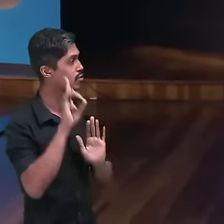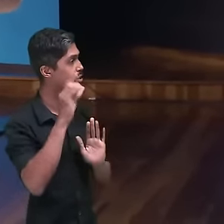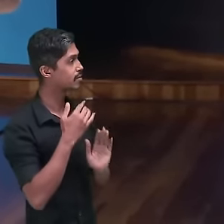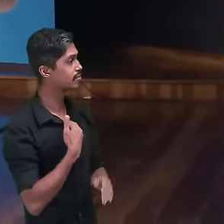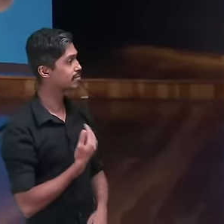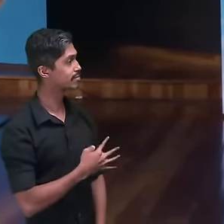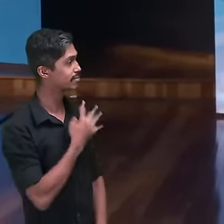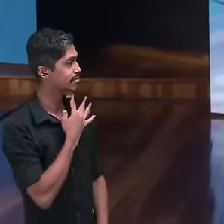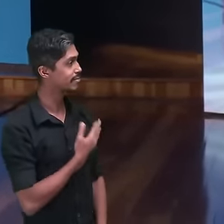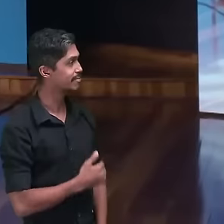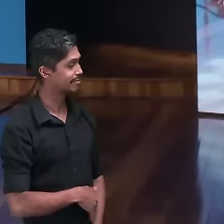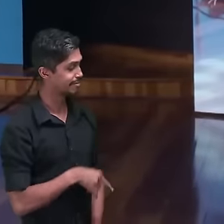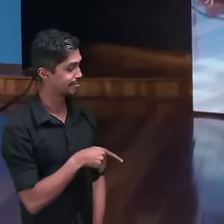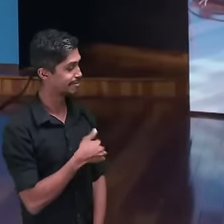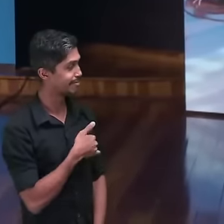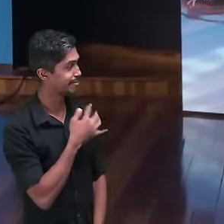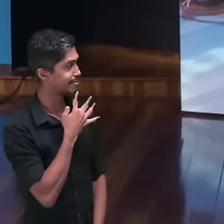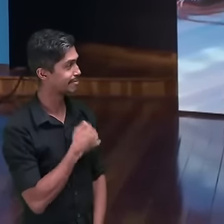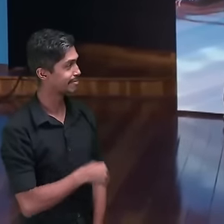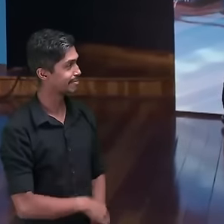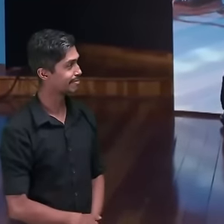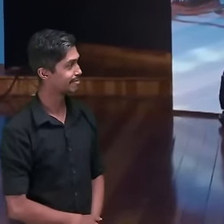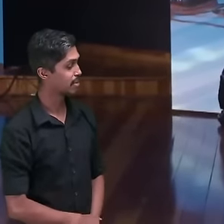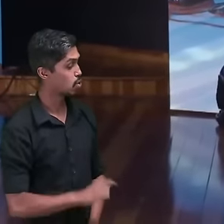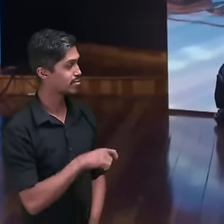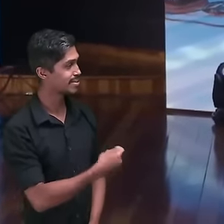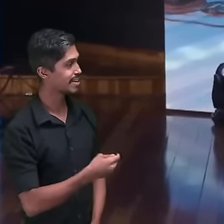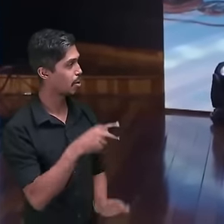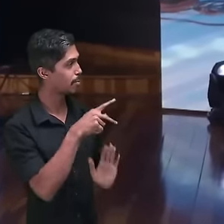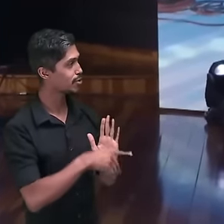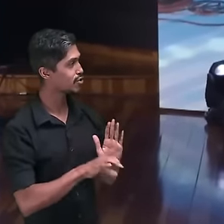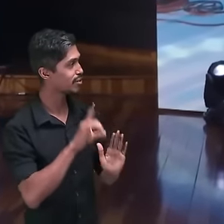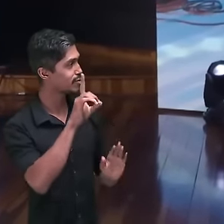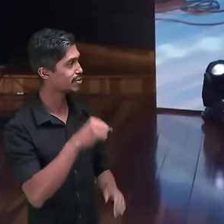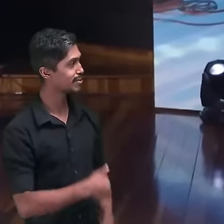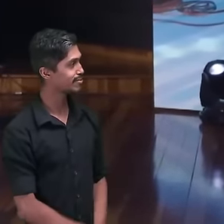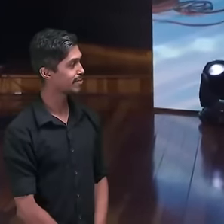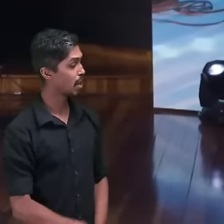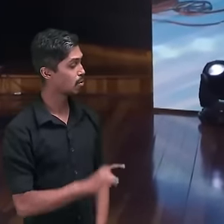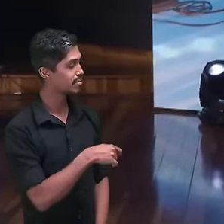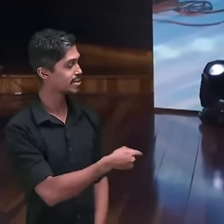Eu conheço quem pode alimentar o projeto de Deus.